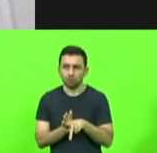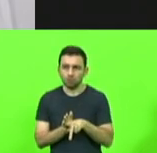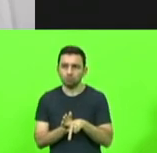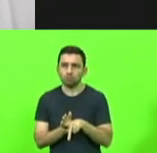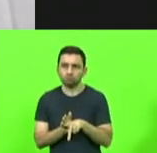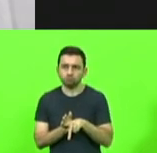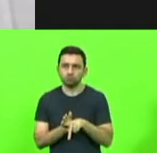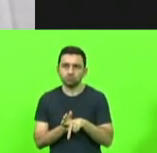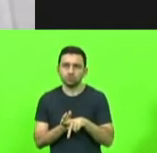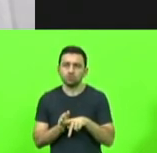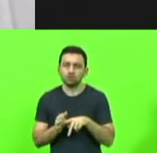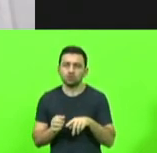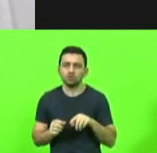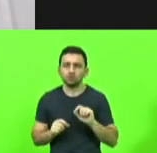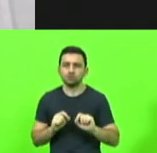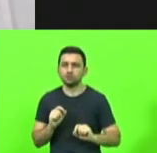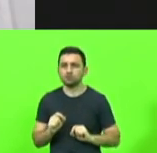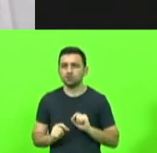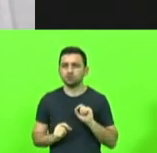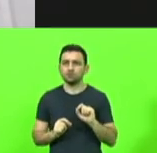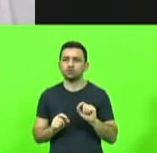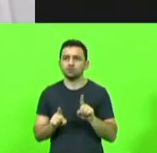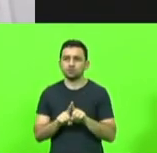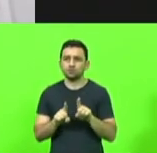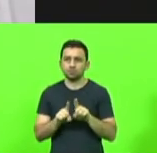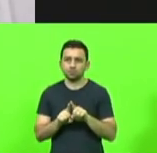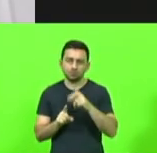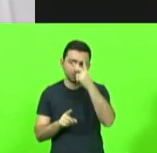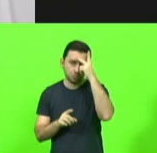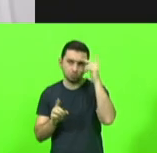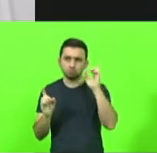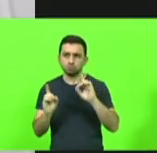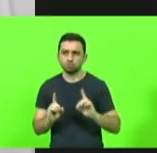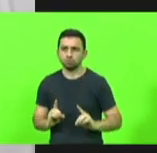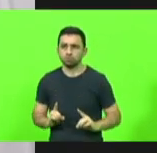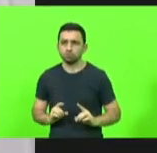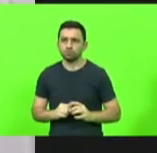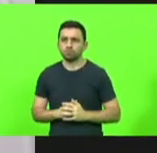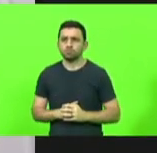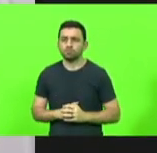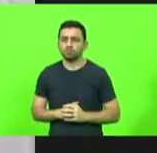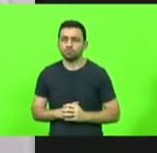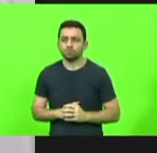da intervenção com a pessoa, da pessoa com uma deficiência.